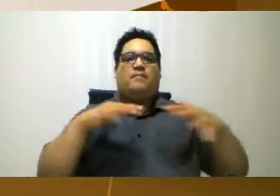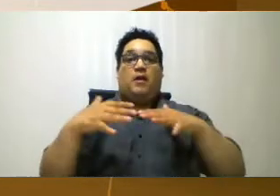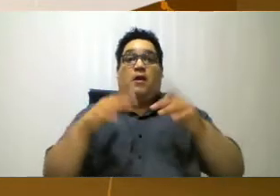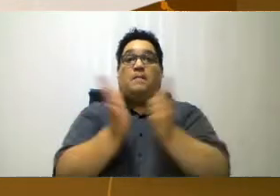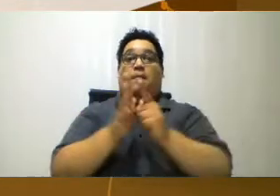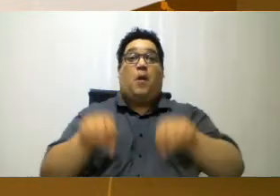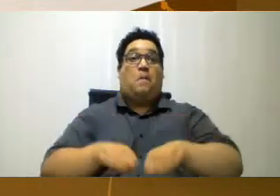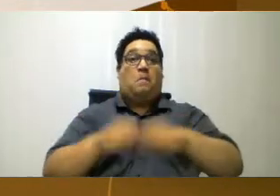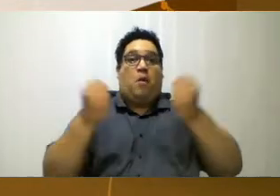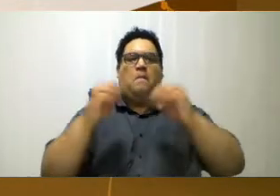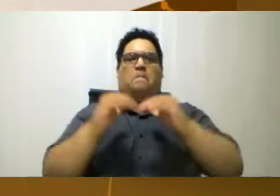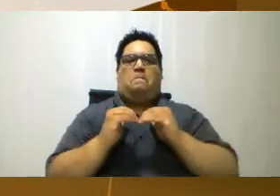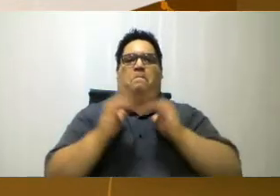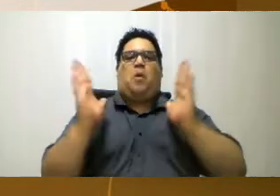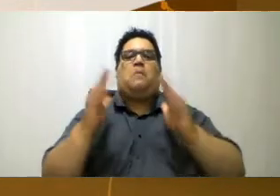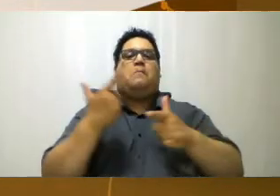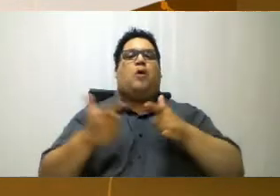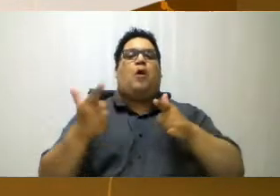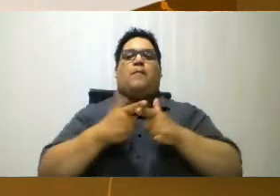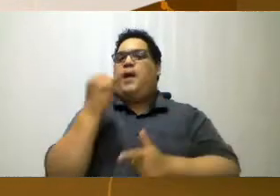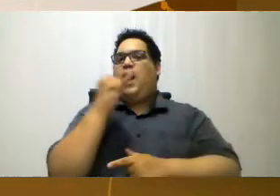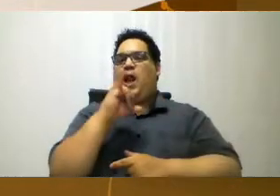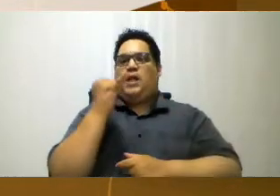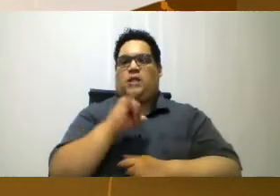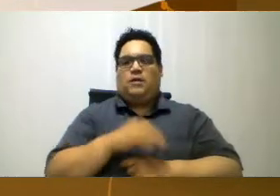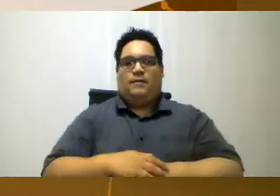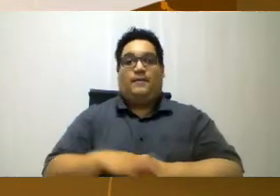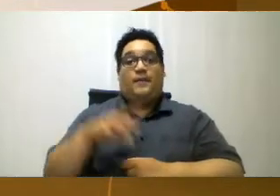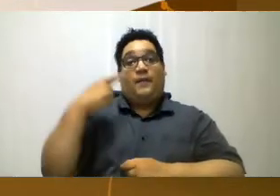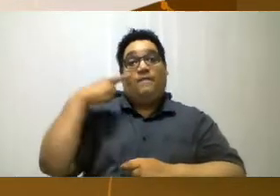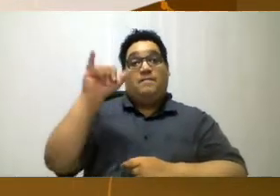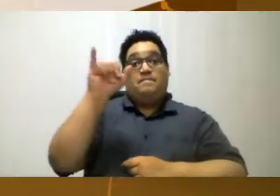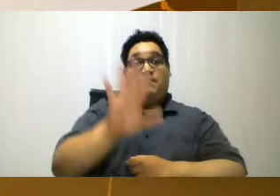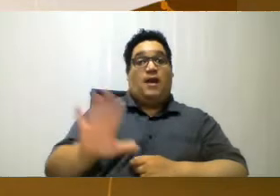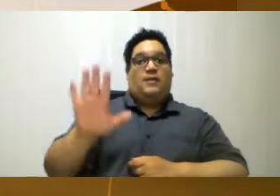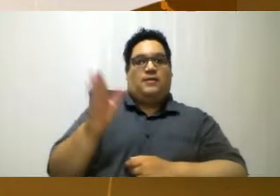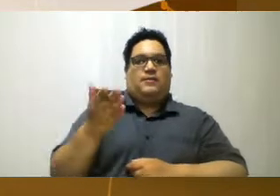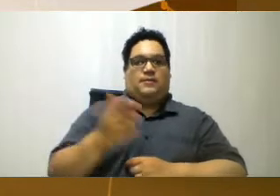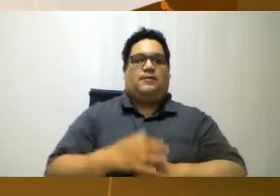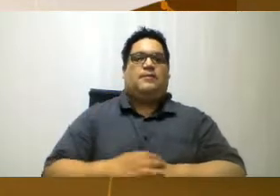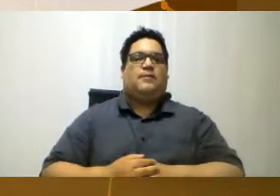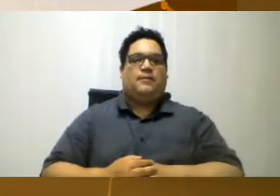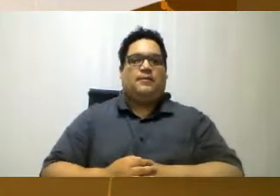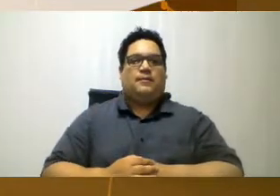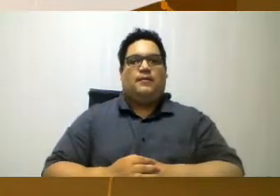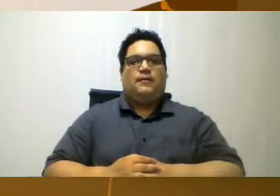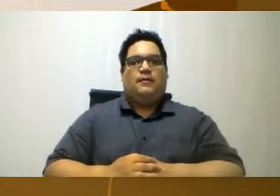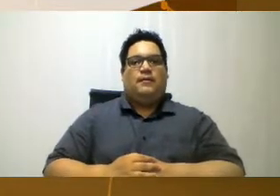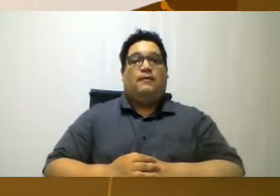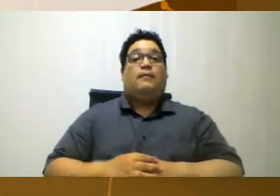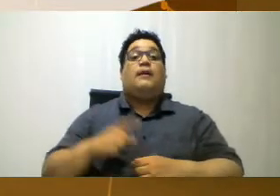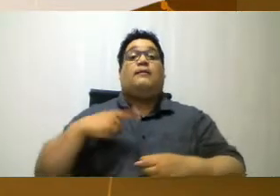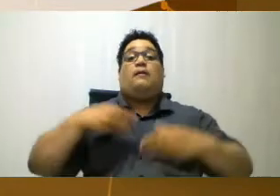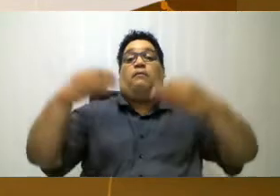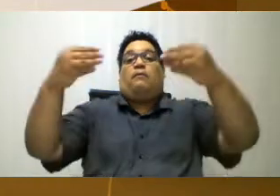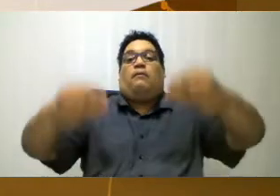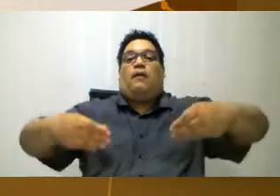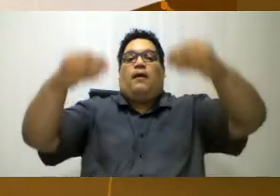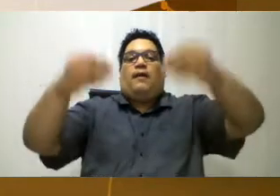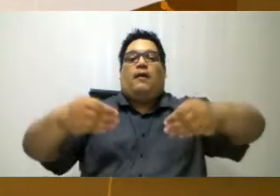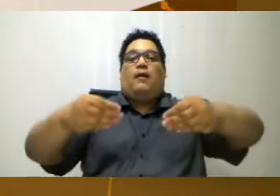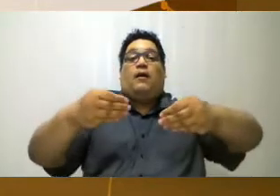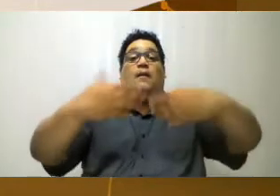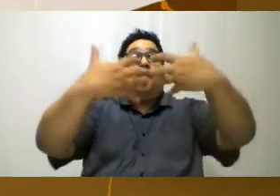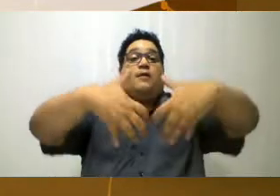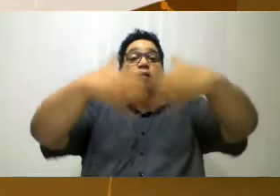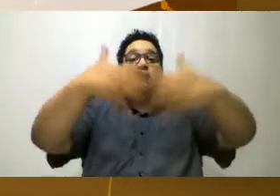uma falha dielétrica, né? Como ilustração aqui tem uma imagem que mostra aqui nas paredes de um equipamento, né,